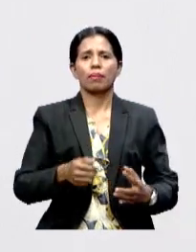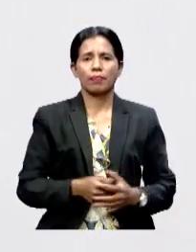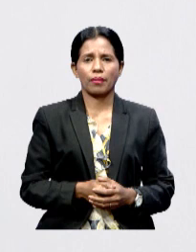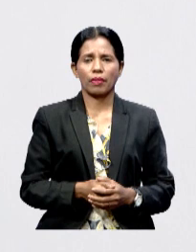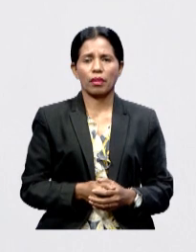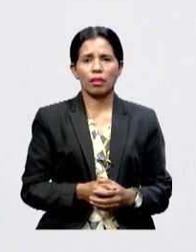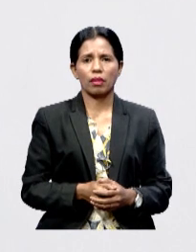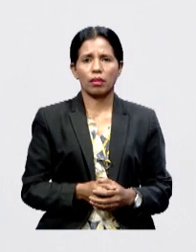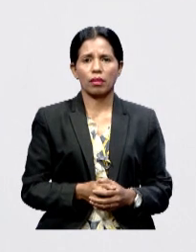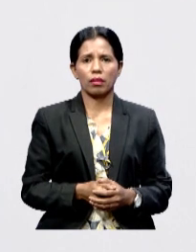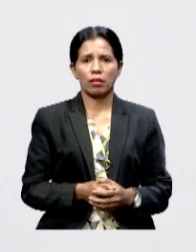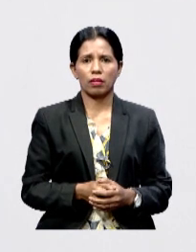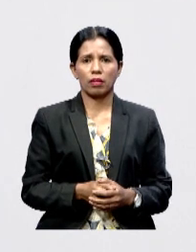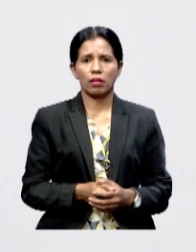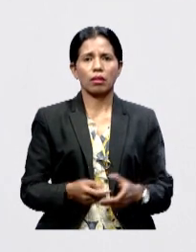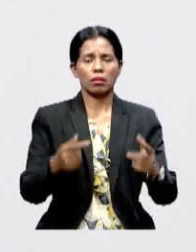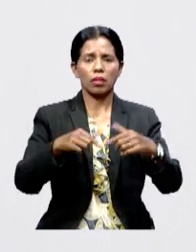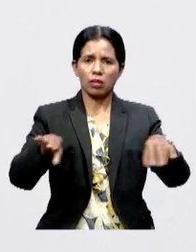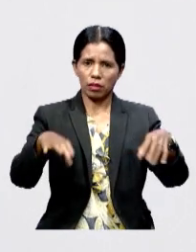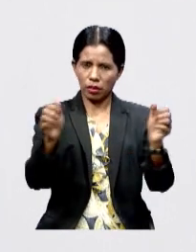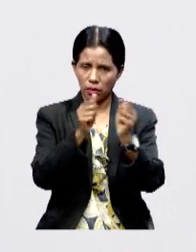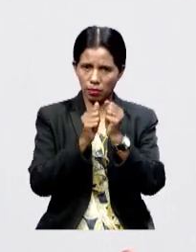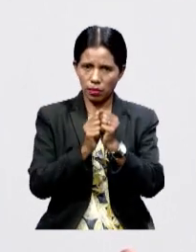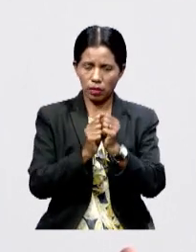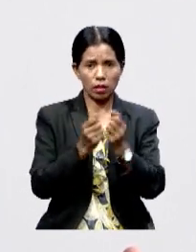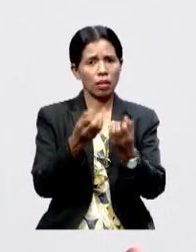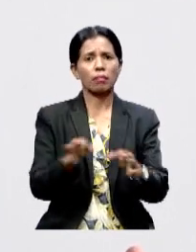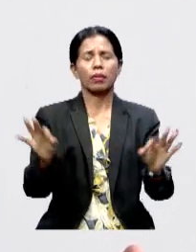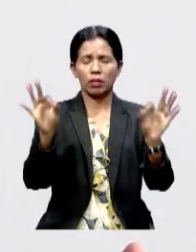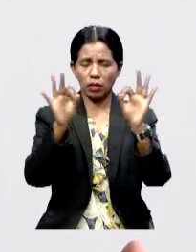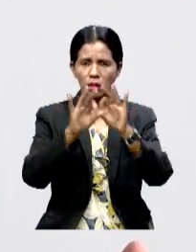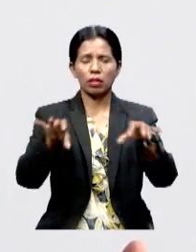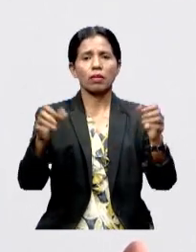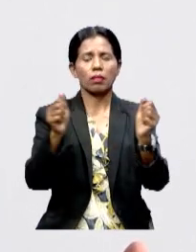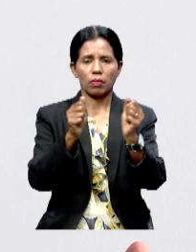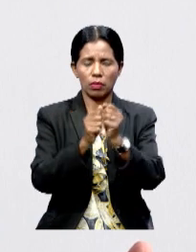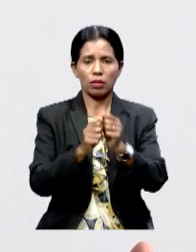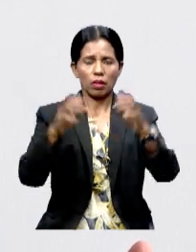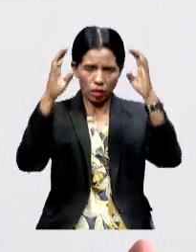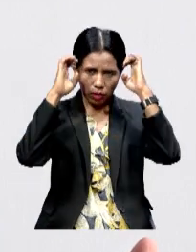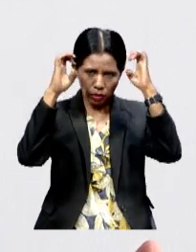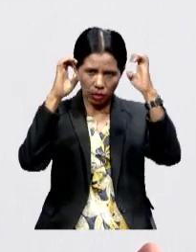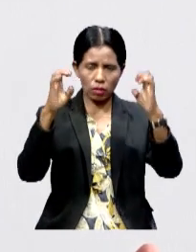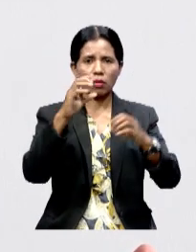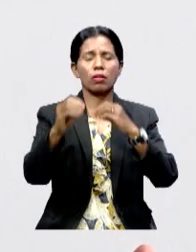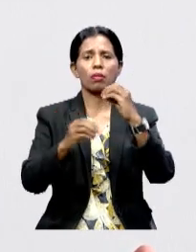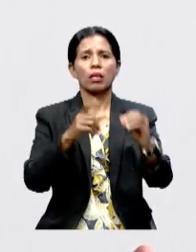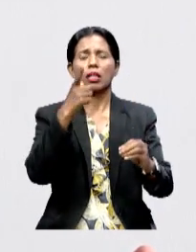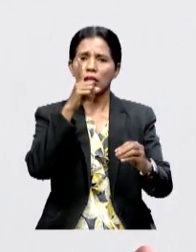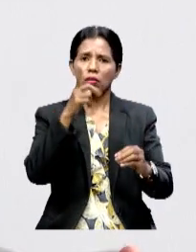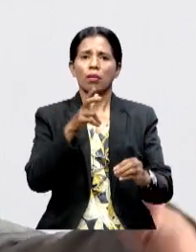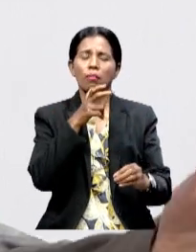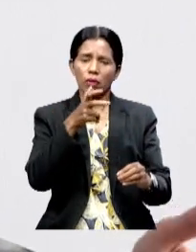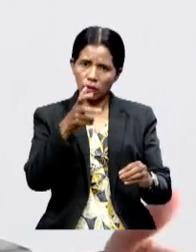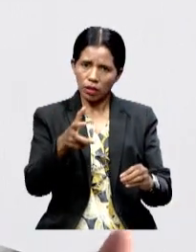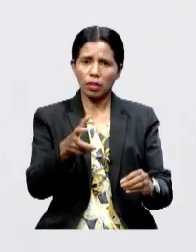naturalmente que há uma área de cooperação que é muito importante bilateralmente, que é a área da educação em língua portuguesa. E, portanto,